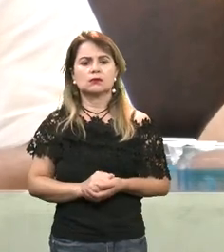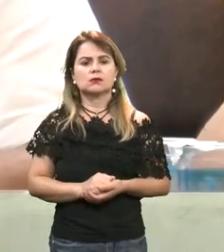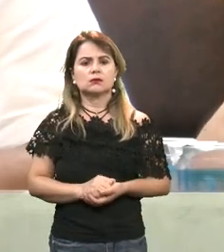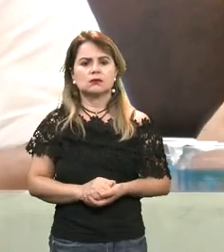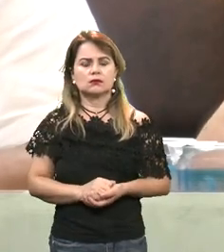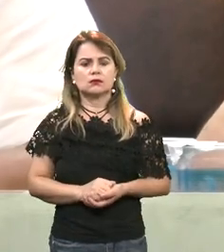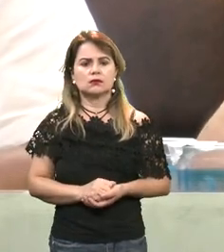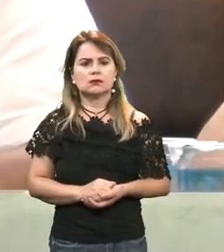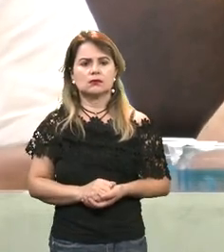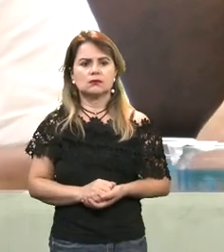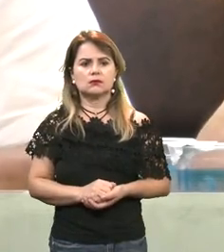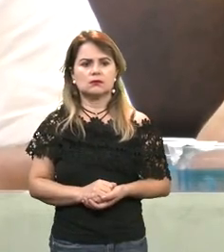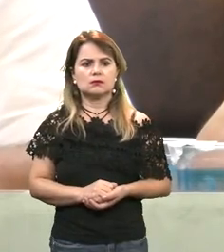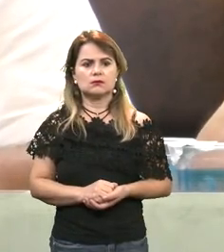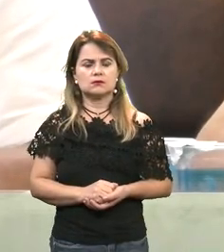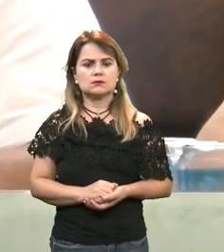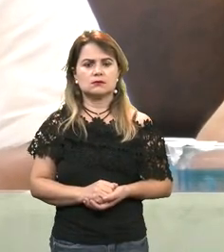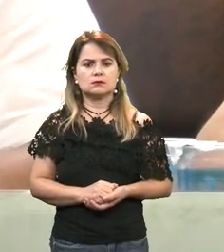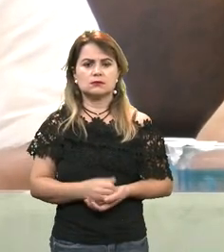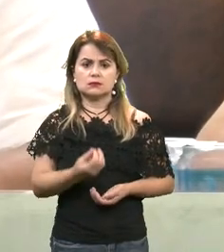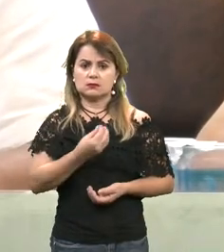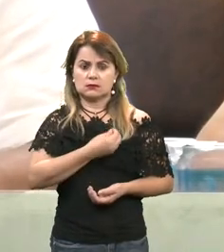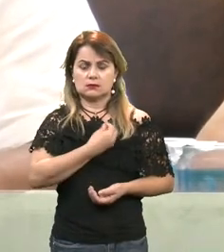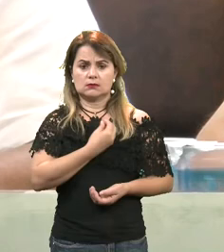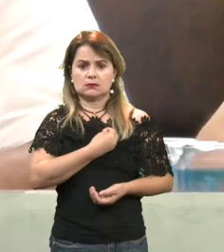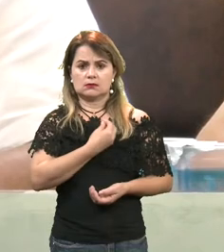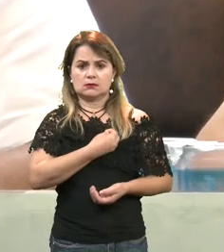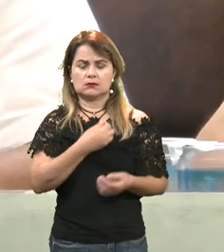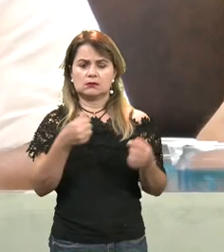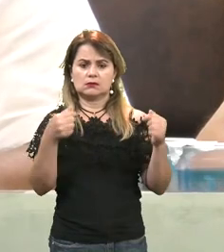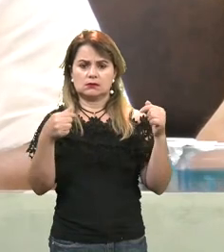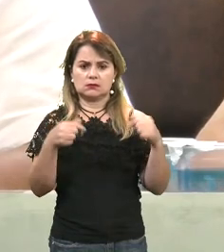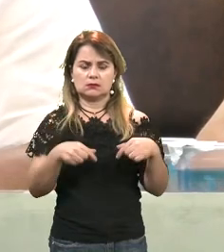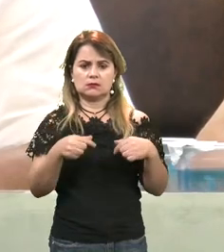presentes. Eu venho de uma